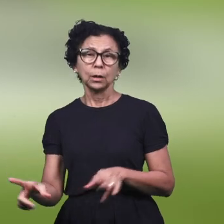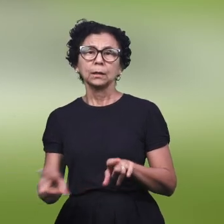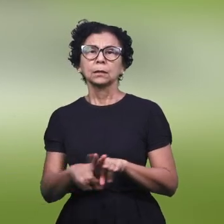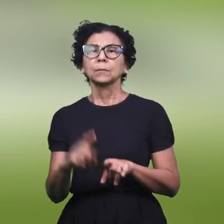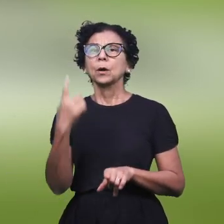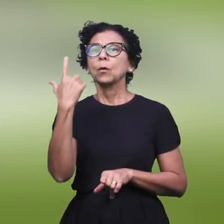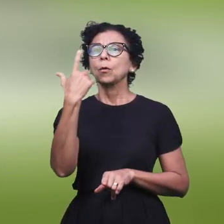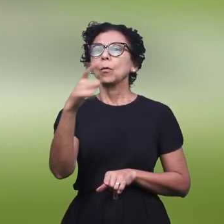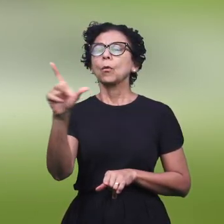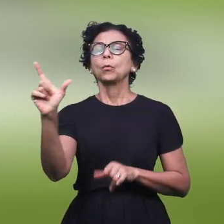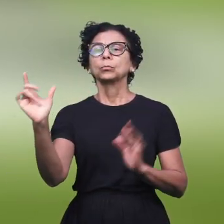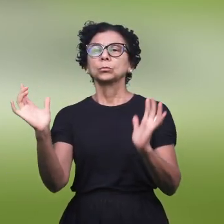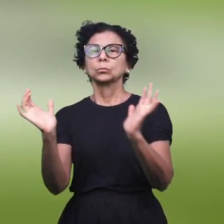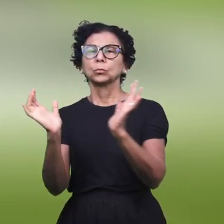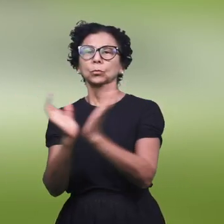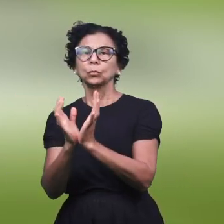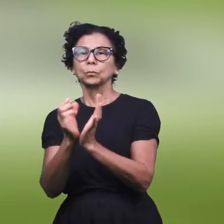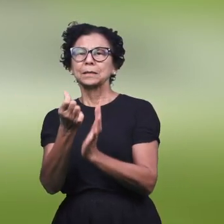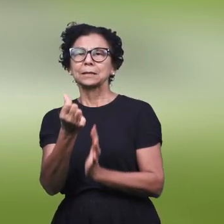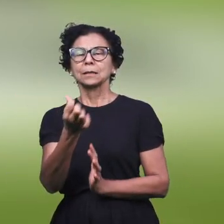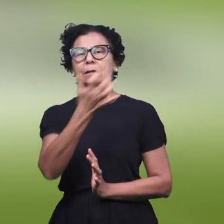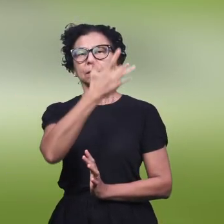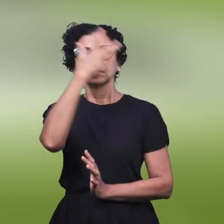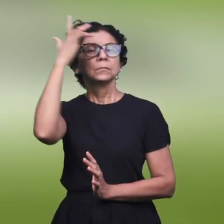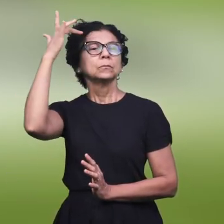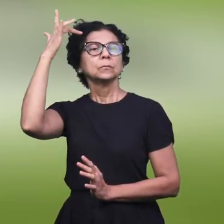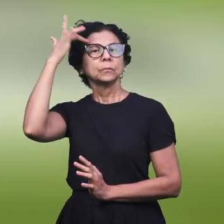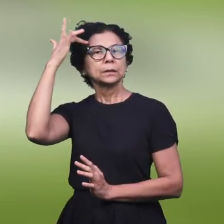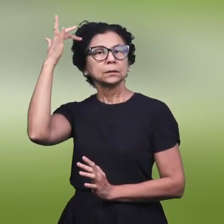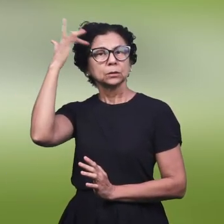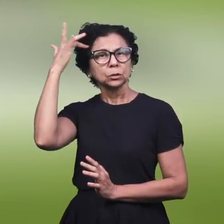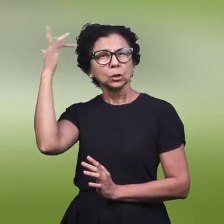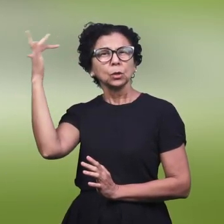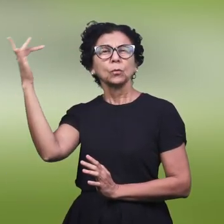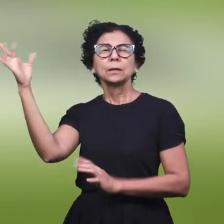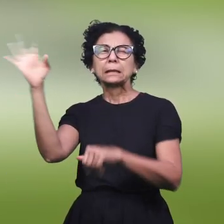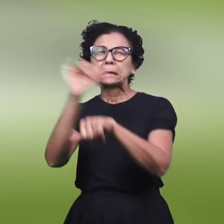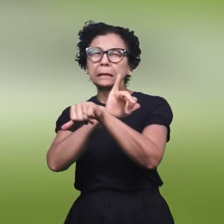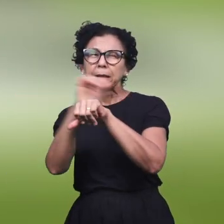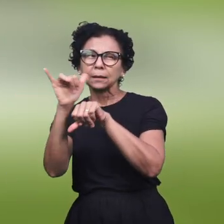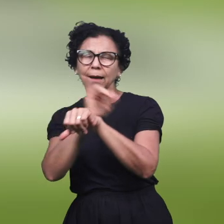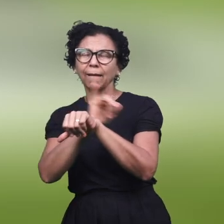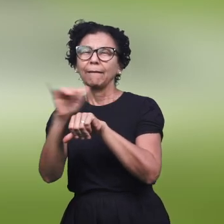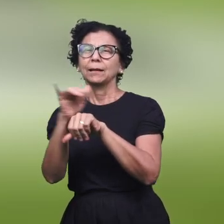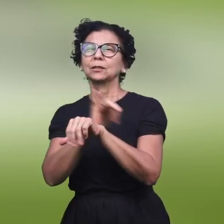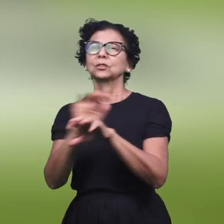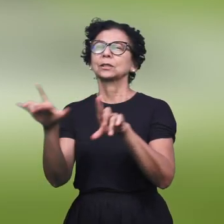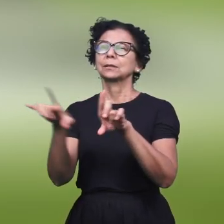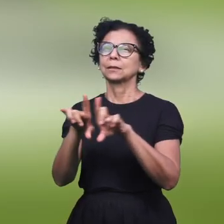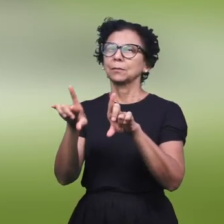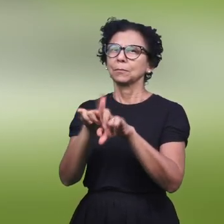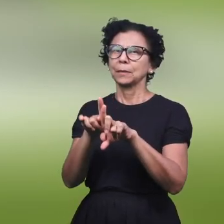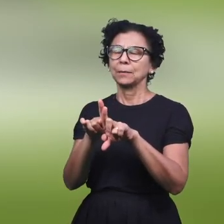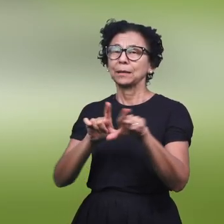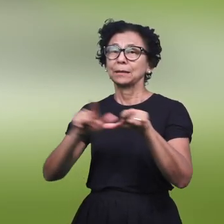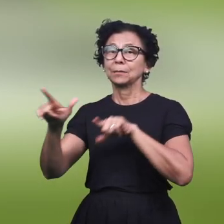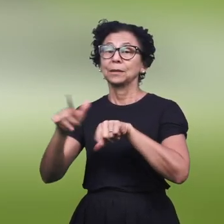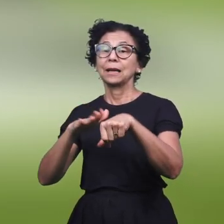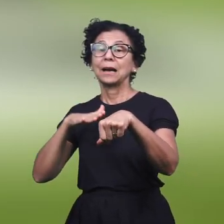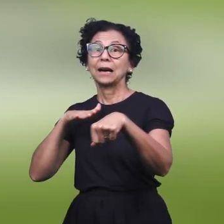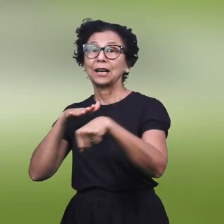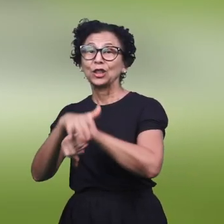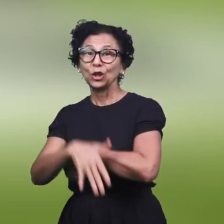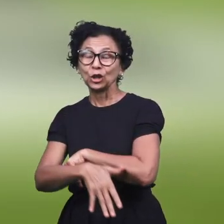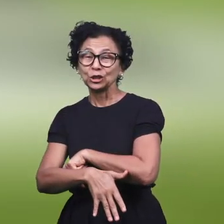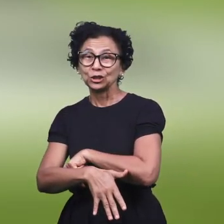consigo outros 6 brigadistas que têm técnica para poder atuar durante a noite.